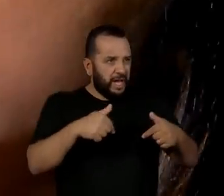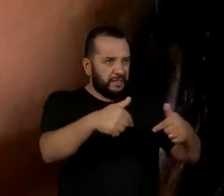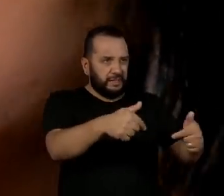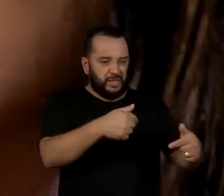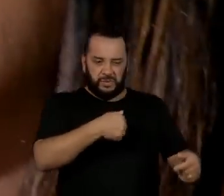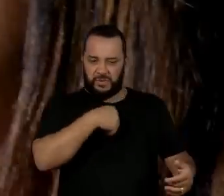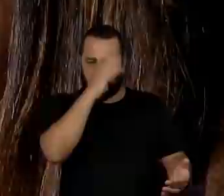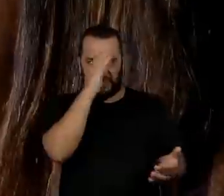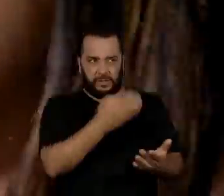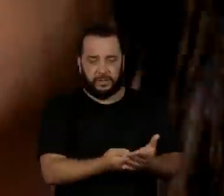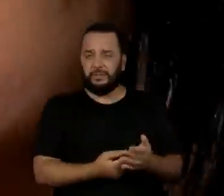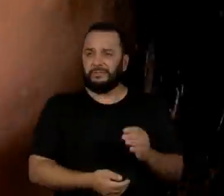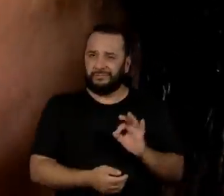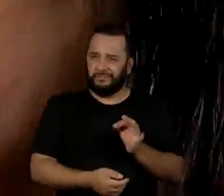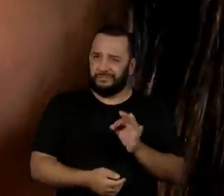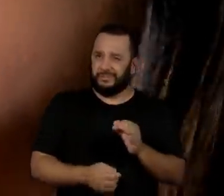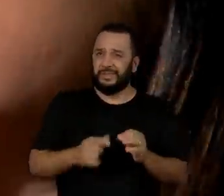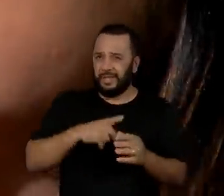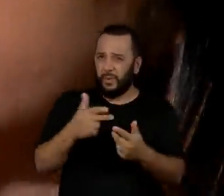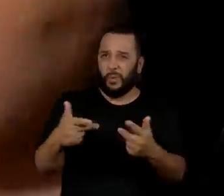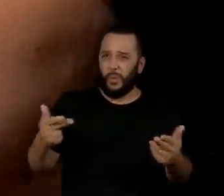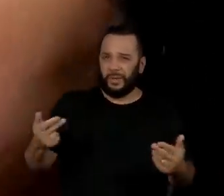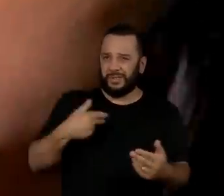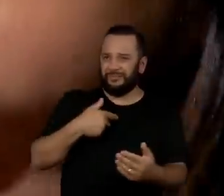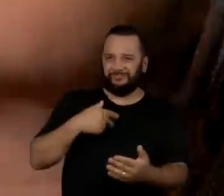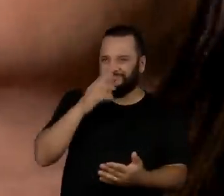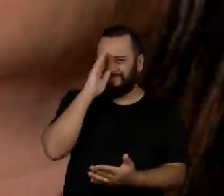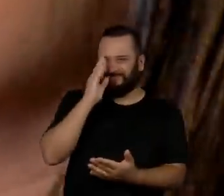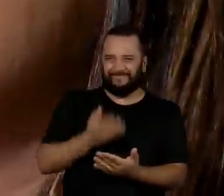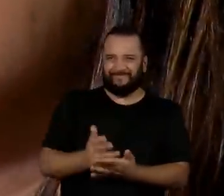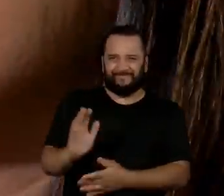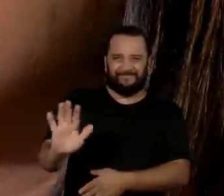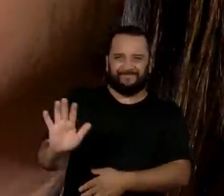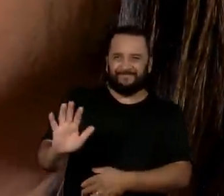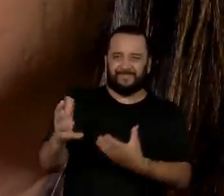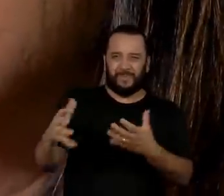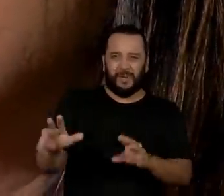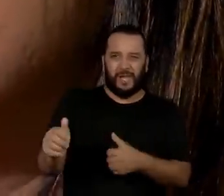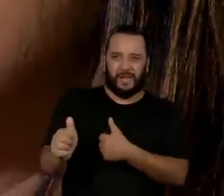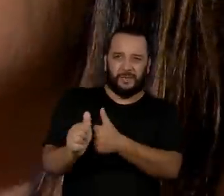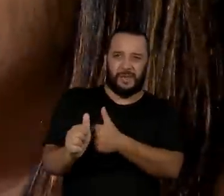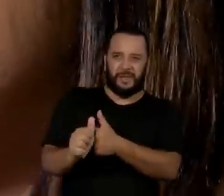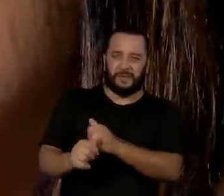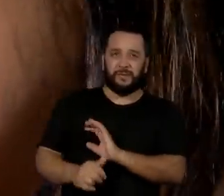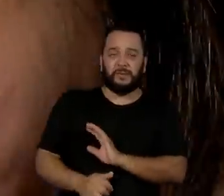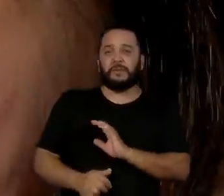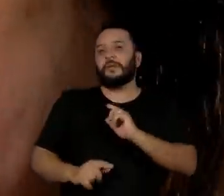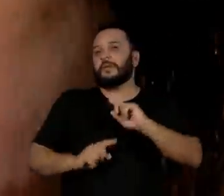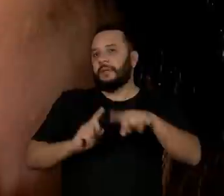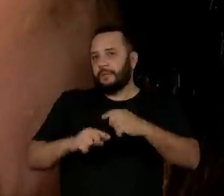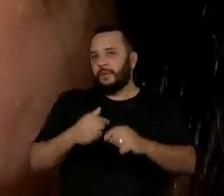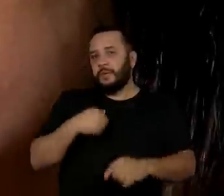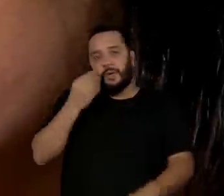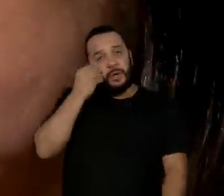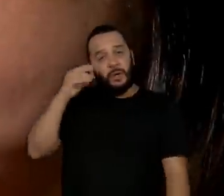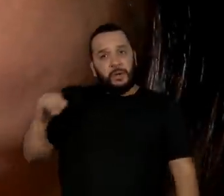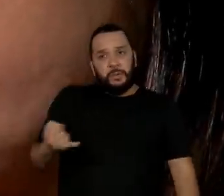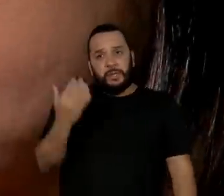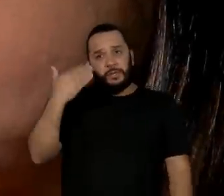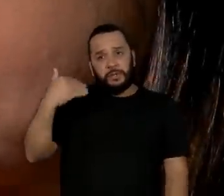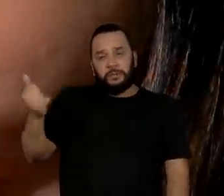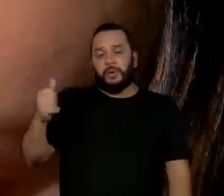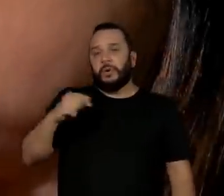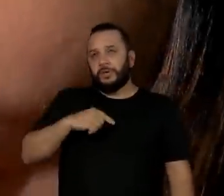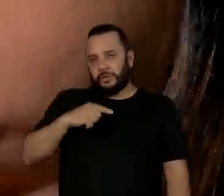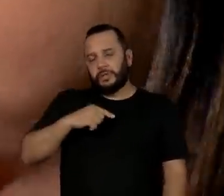ter ali coisas que eu não talvez não acreditasse talvez não quisesse estar perto e aí de repente surgiu essa oportunidade O